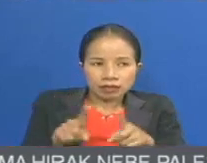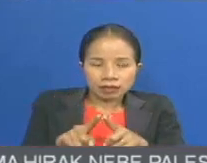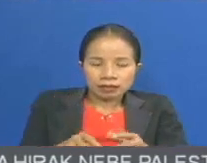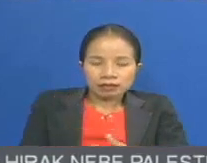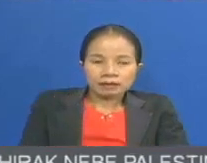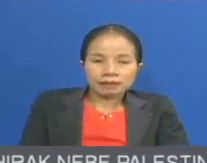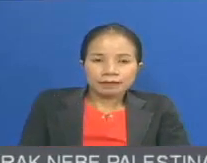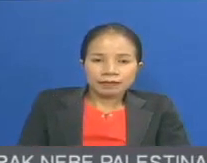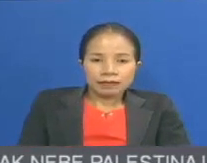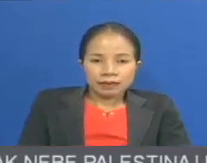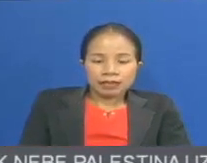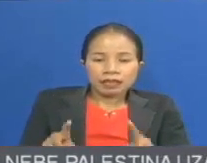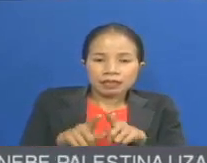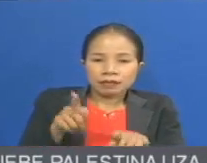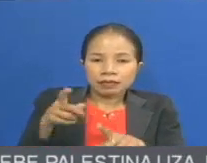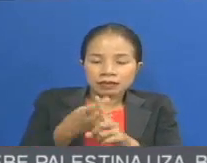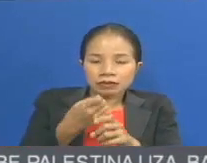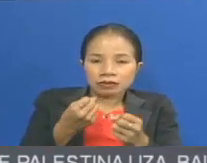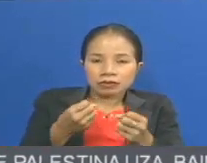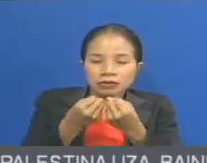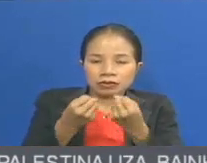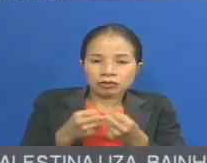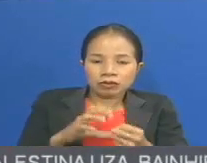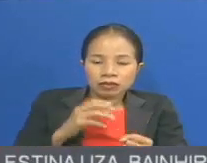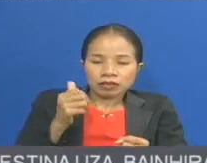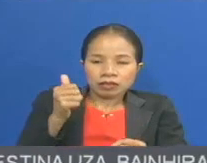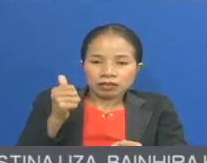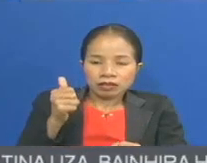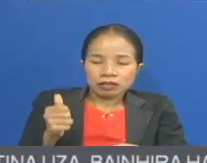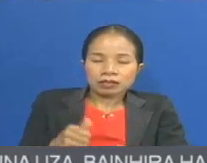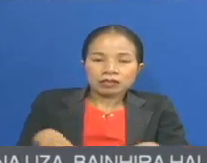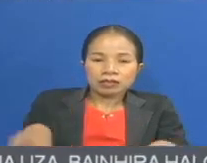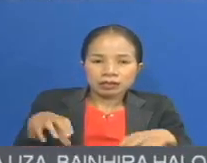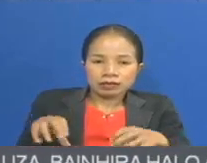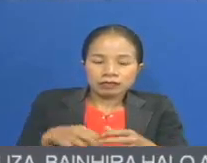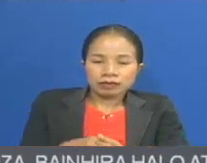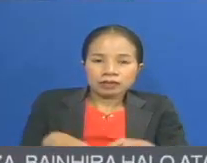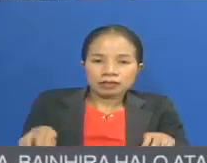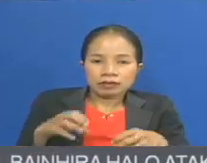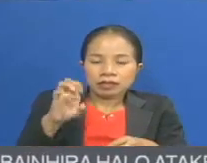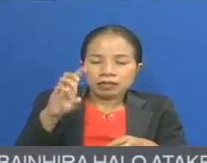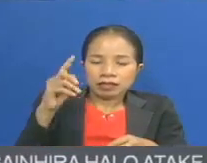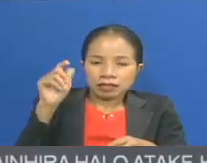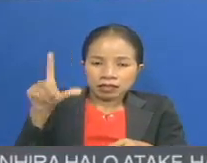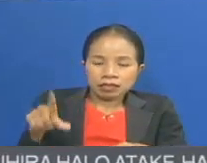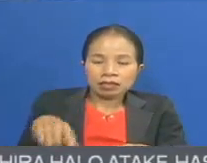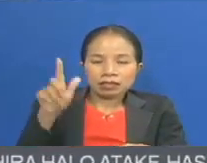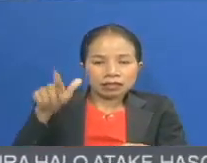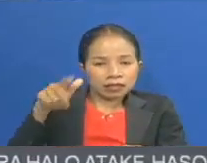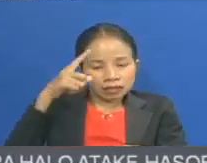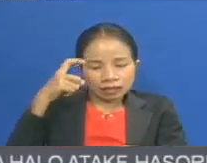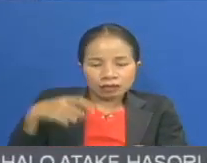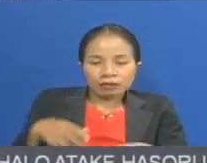Bernardino Magno, no der cliente ida husi suku kasa, lamentável tebe serviço ho sistema prepago EDTL nian, nebe lao lento, tamba